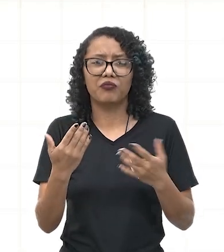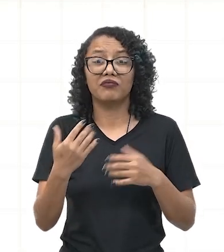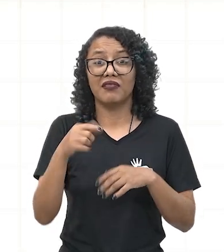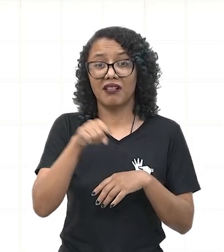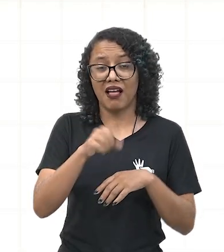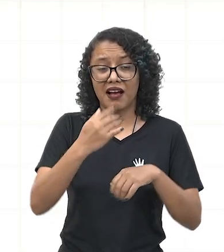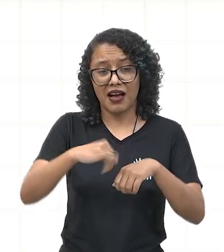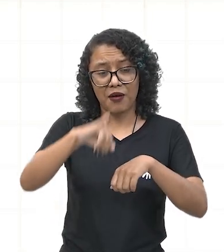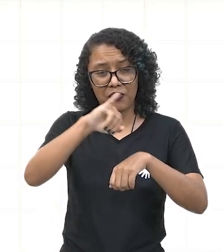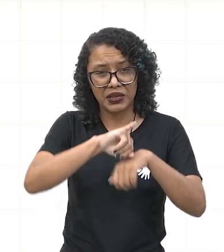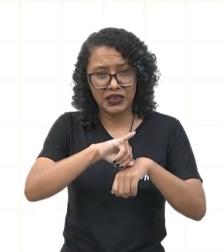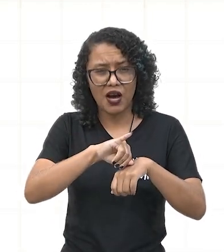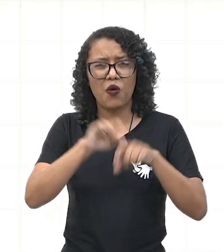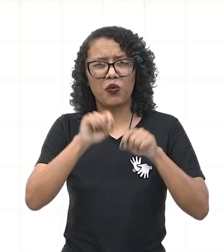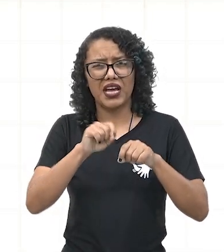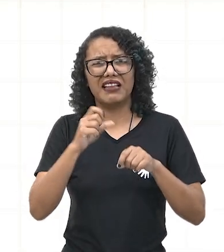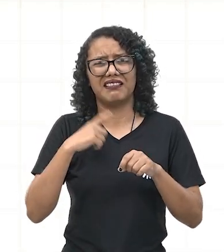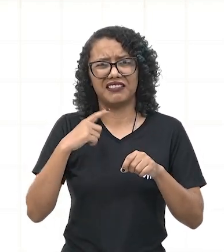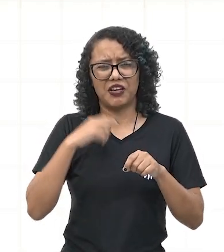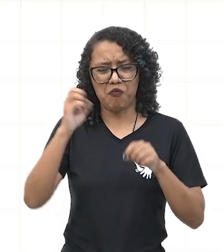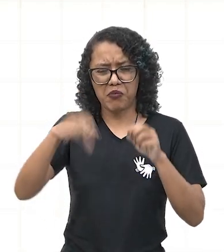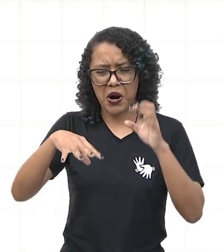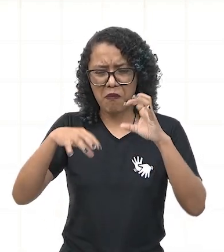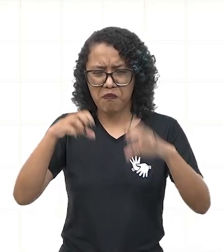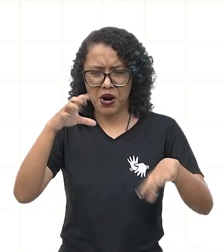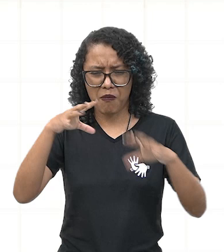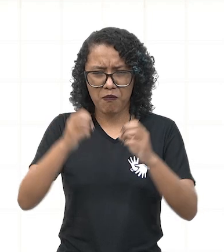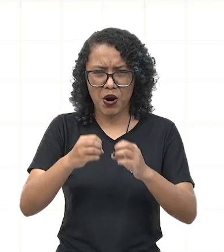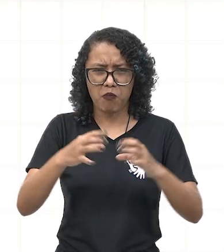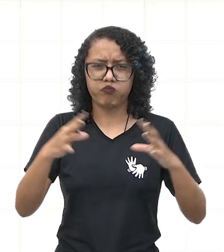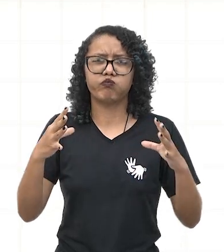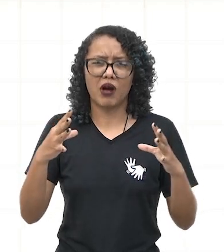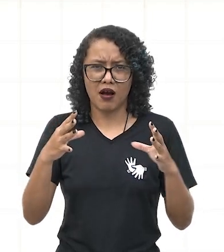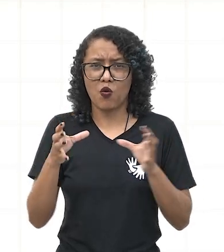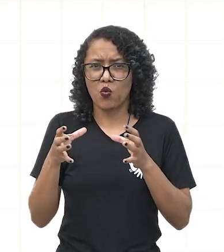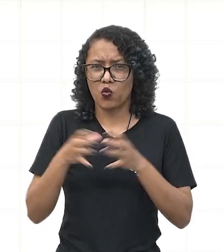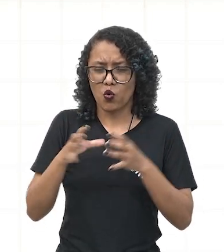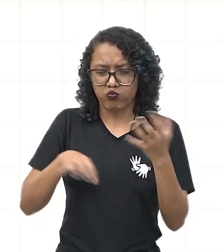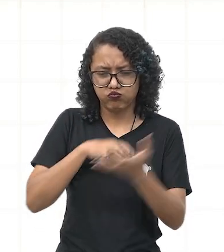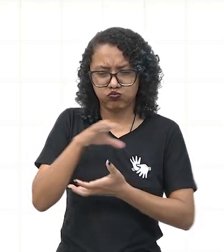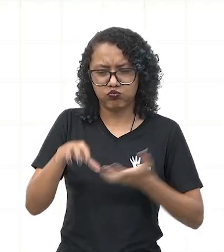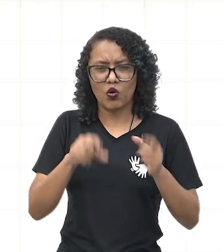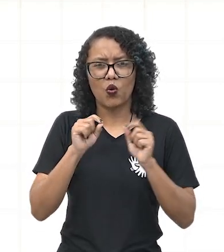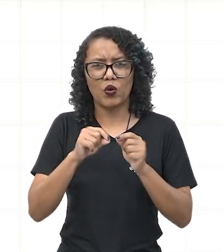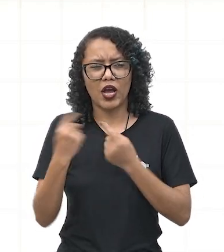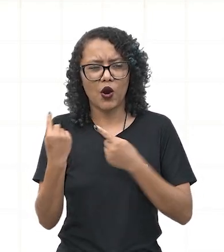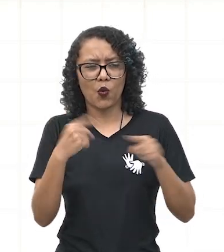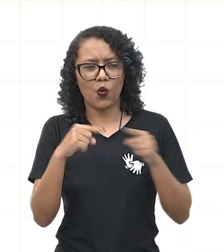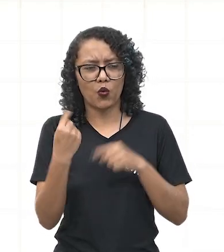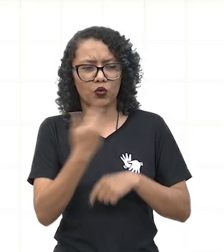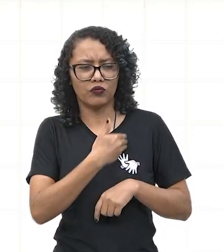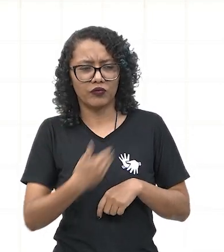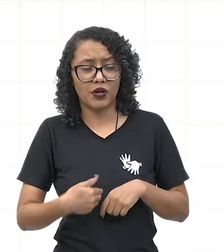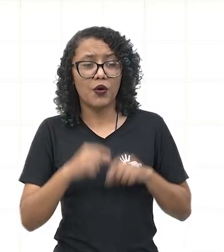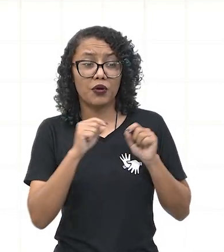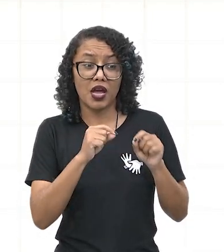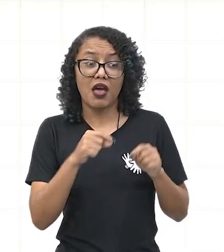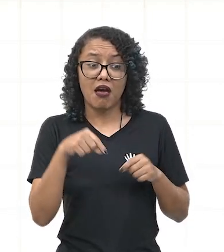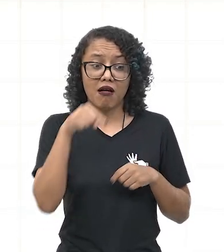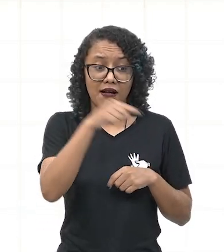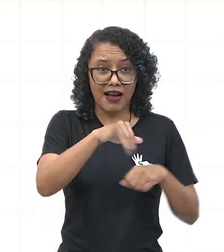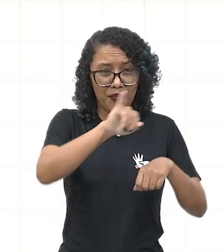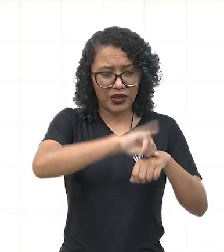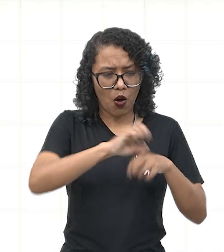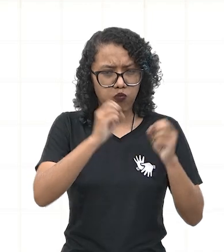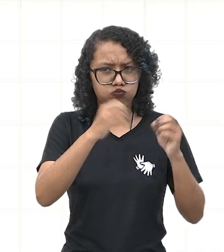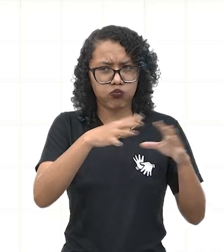Os revoltosos, eles ameaçaram o governo federal, dizendo que eles iam bombardear a capital. Lembrando